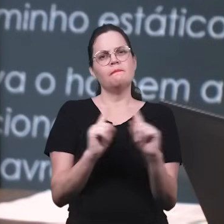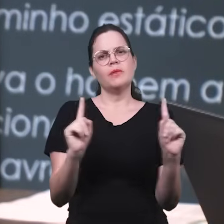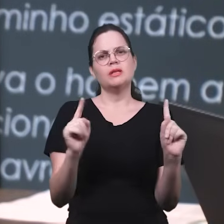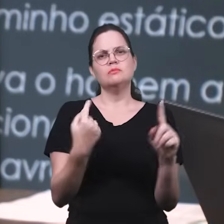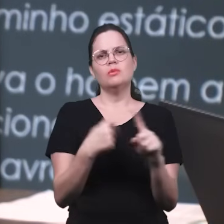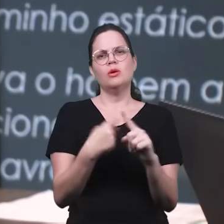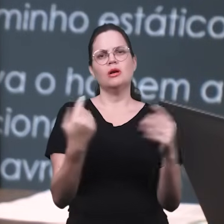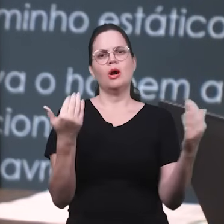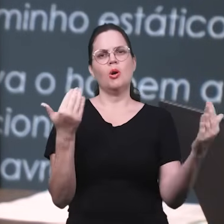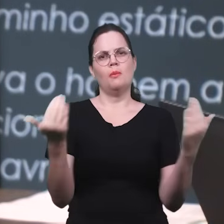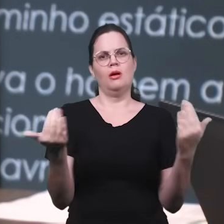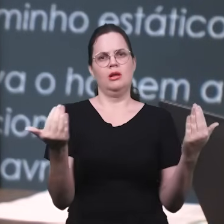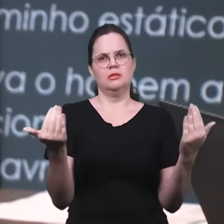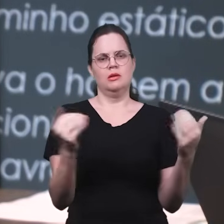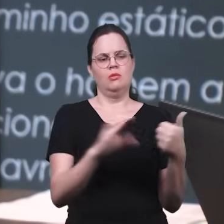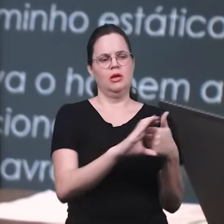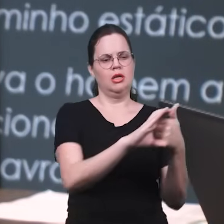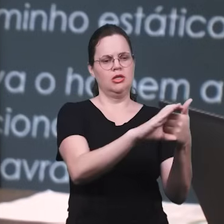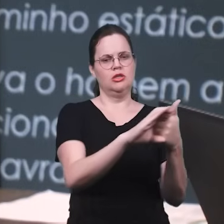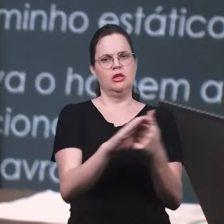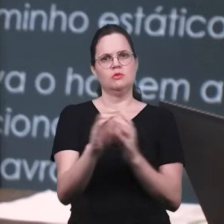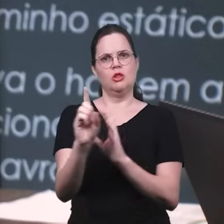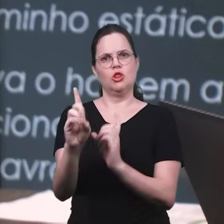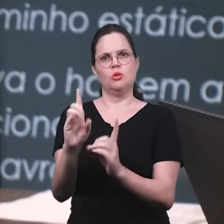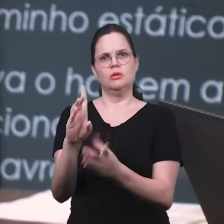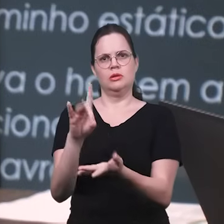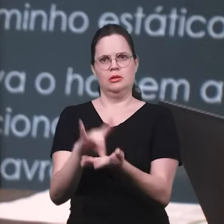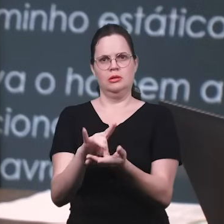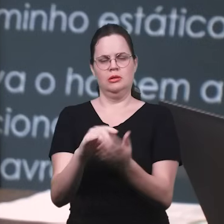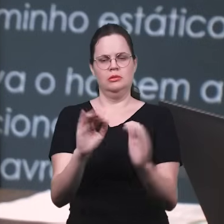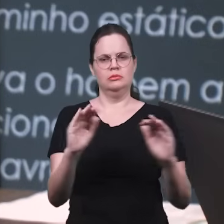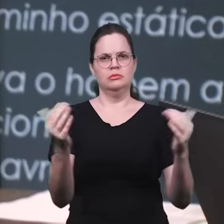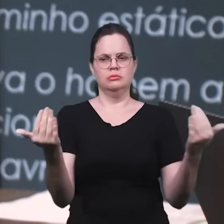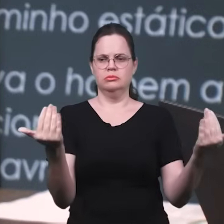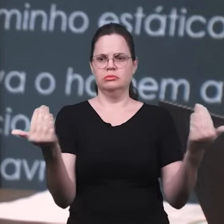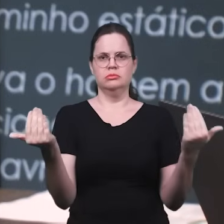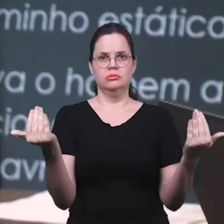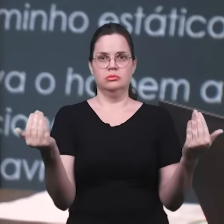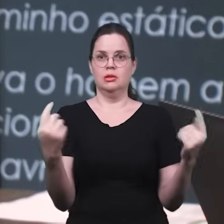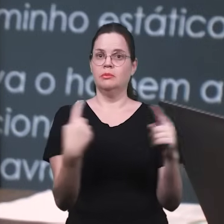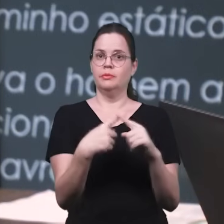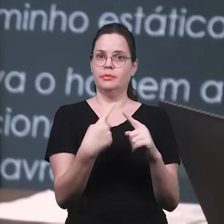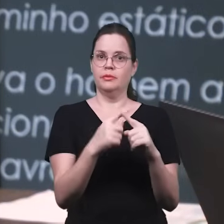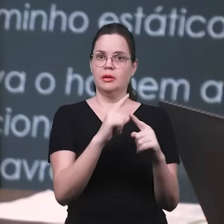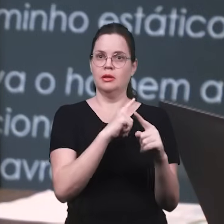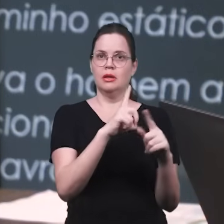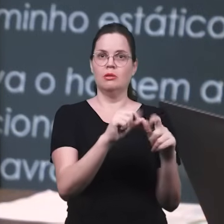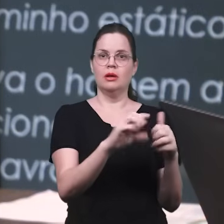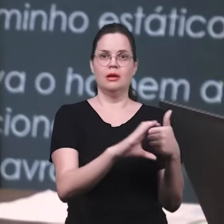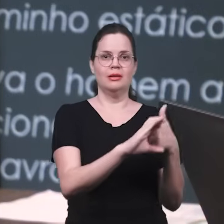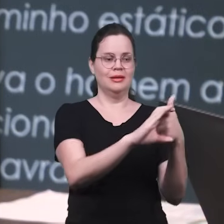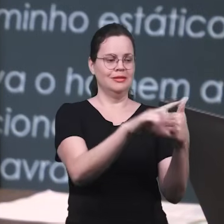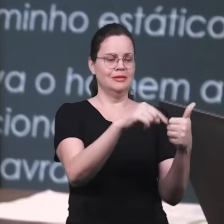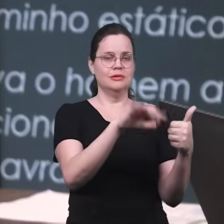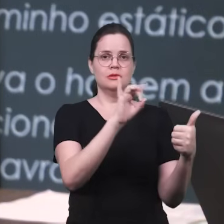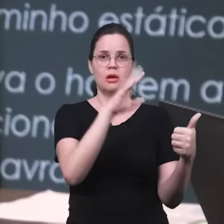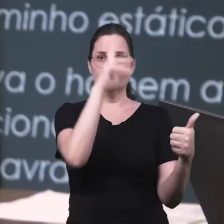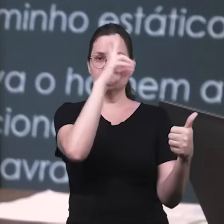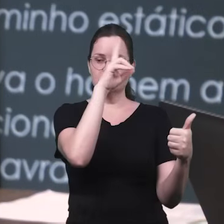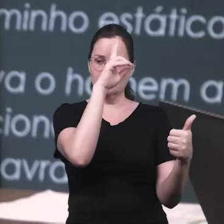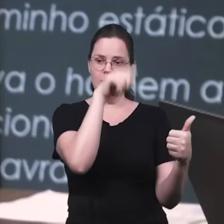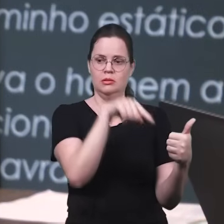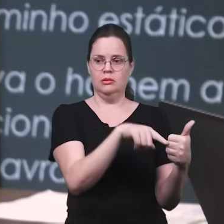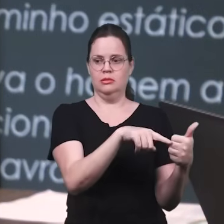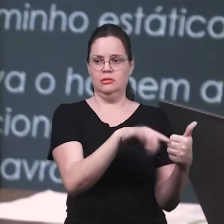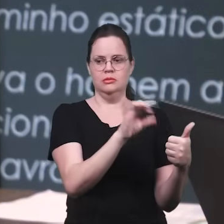fazendo esse contraponto do cristianismo? Porque existe o cristianismo meramente histórico,